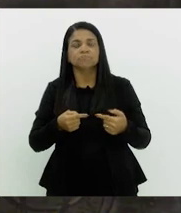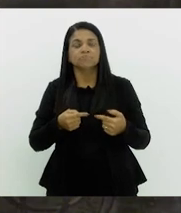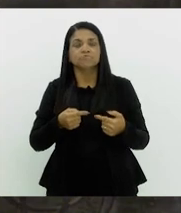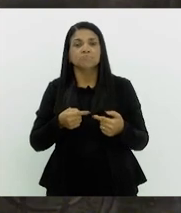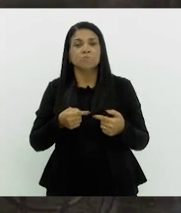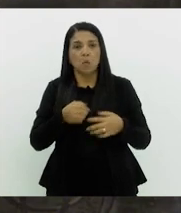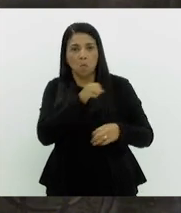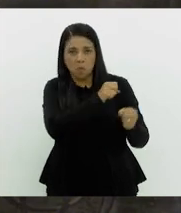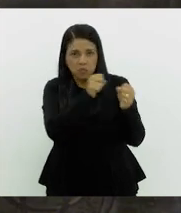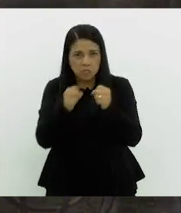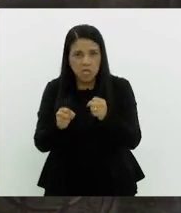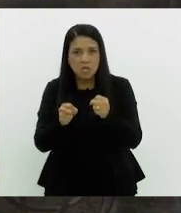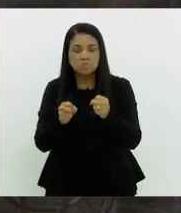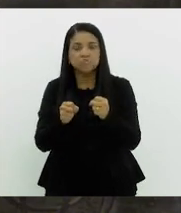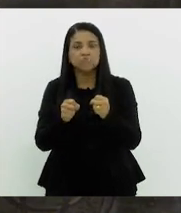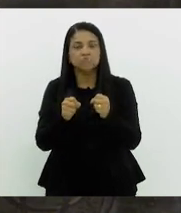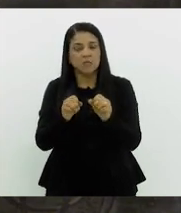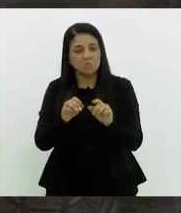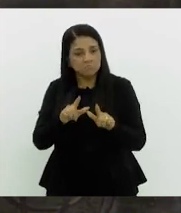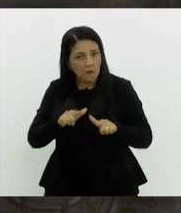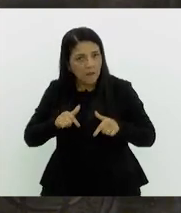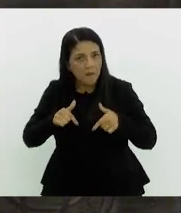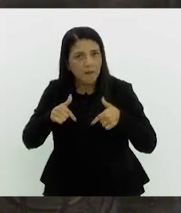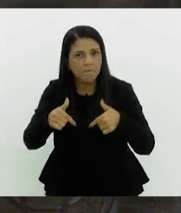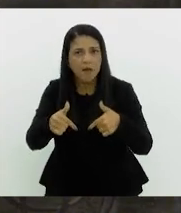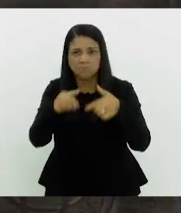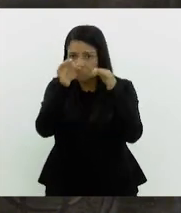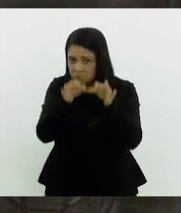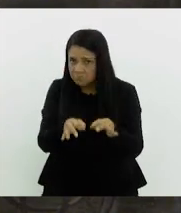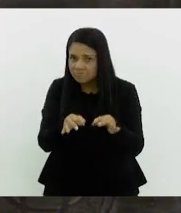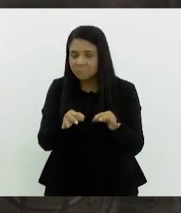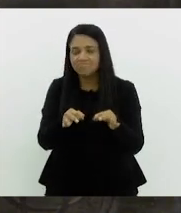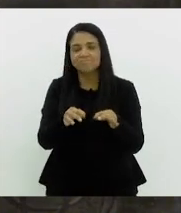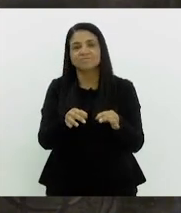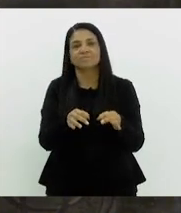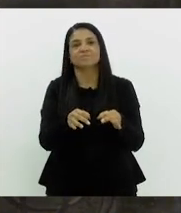E a briga mais legítima, em se falando